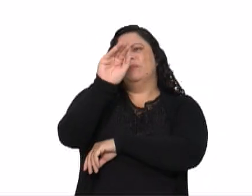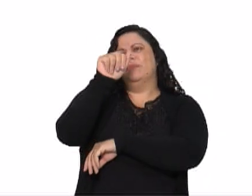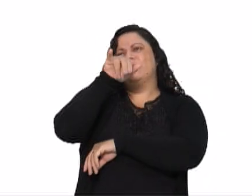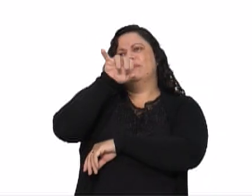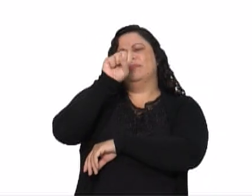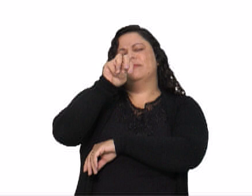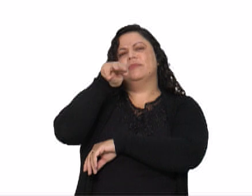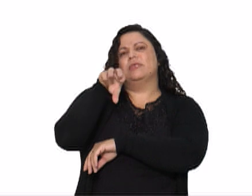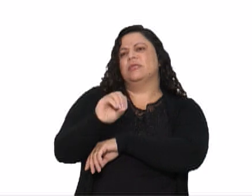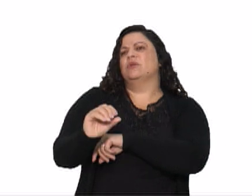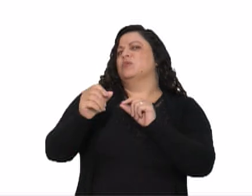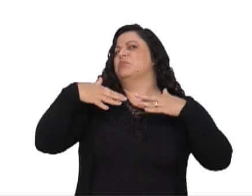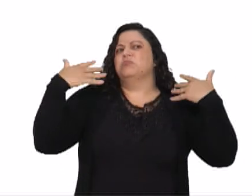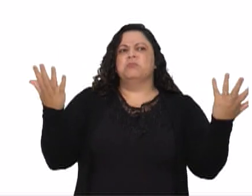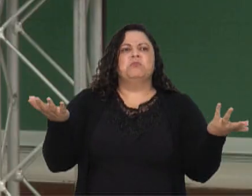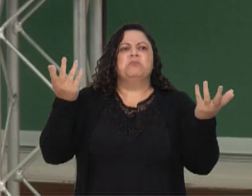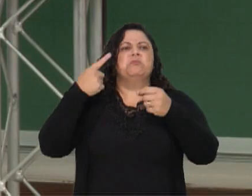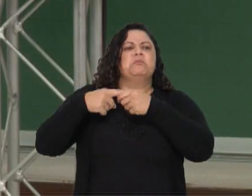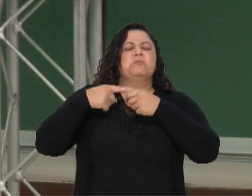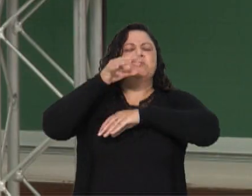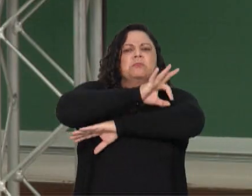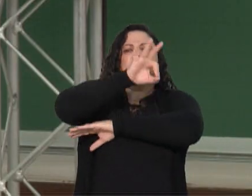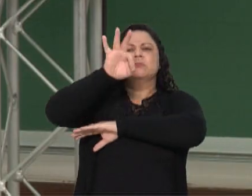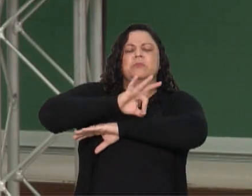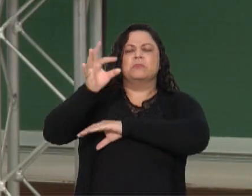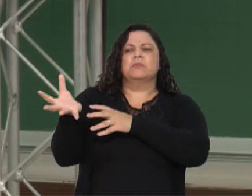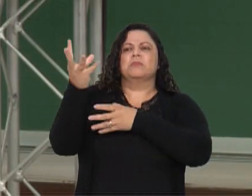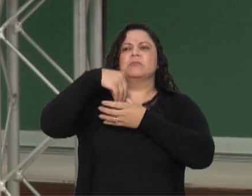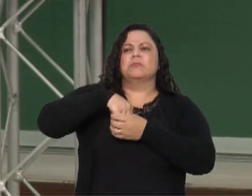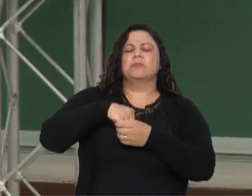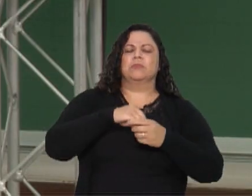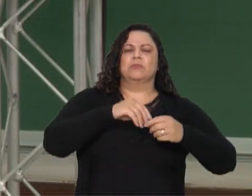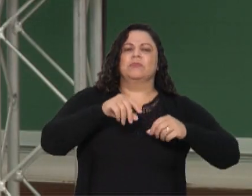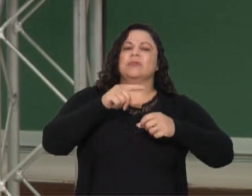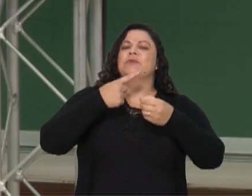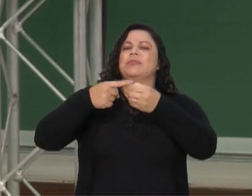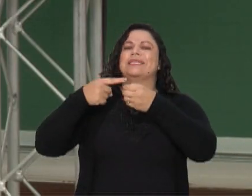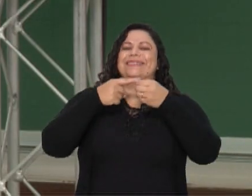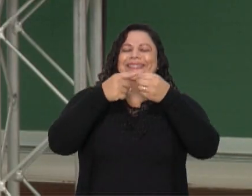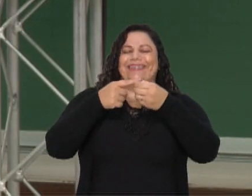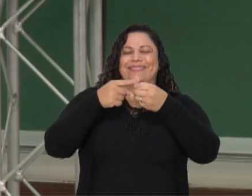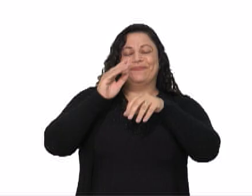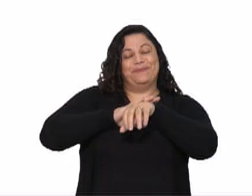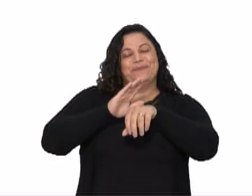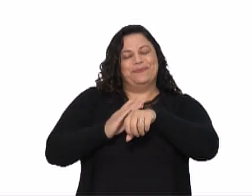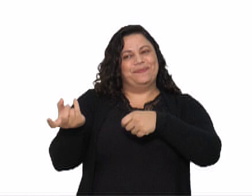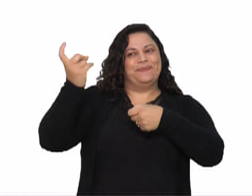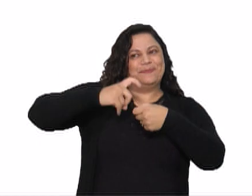para a arquitetura de uma cidade? Mais um tempinho e daqui a pouquinho a gente volta.